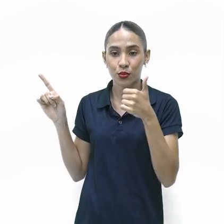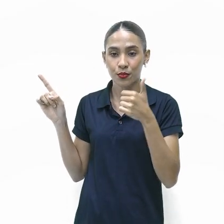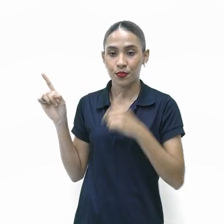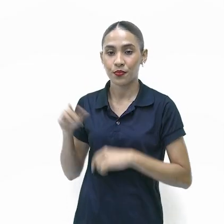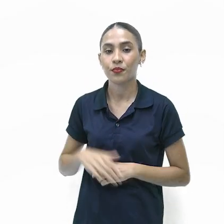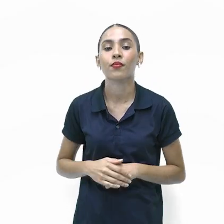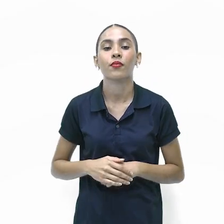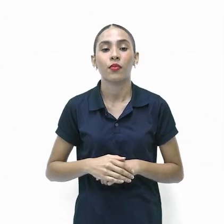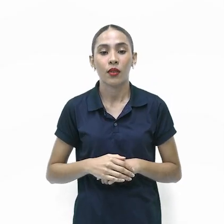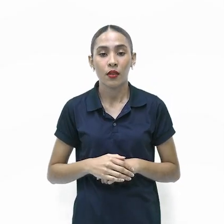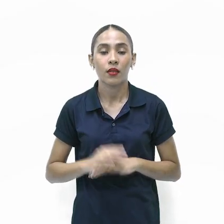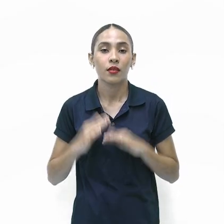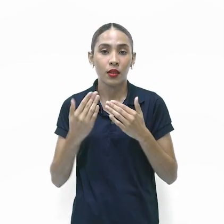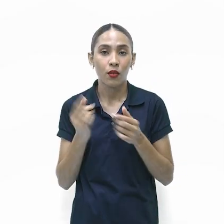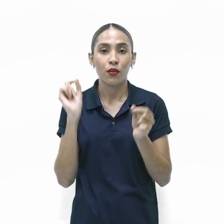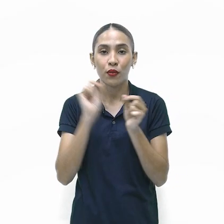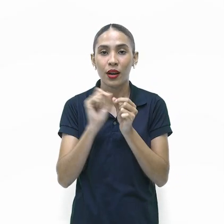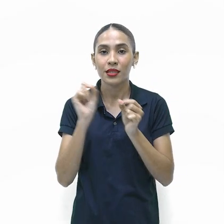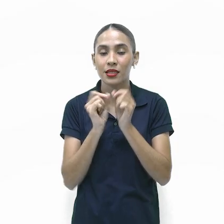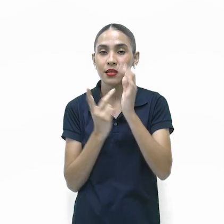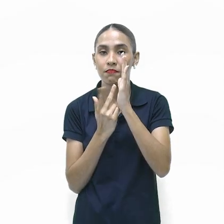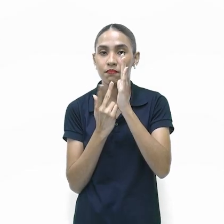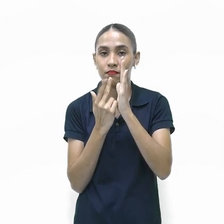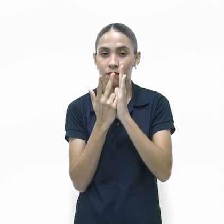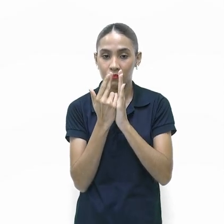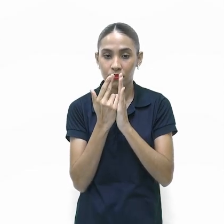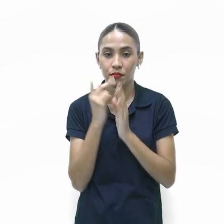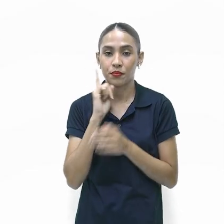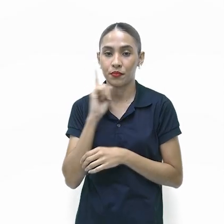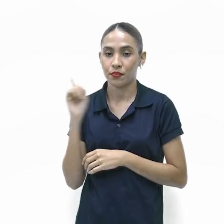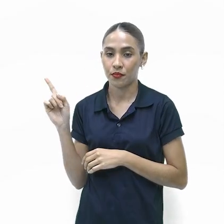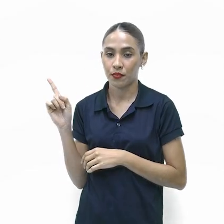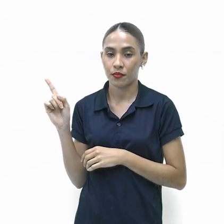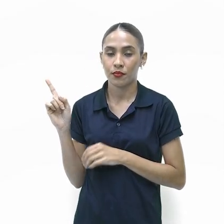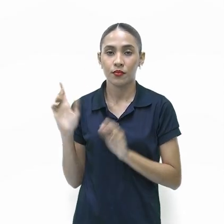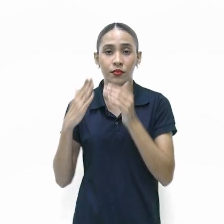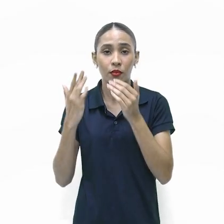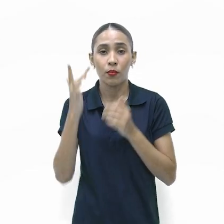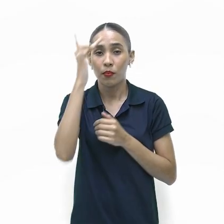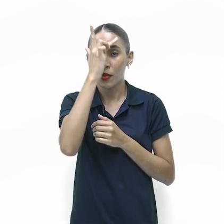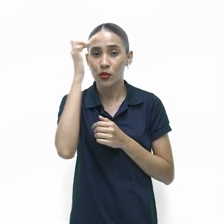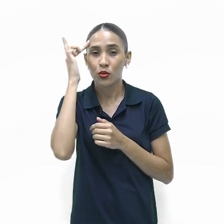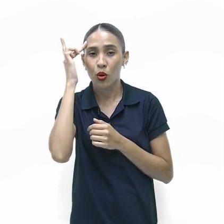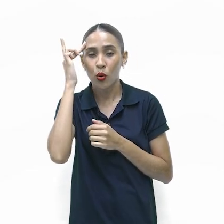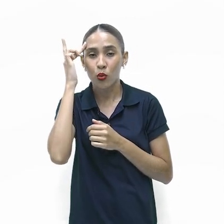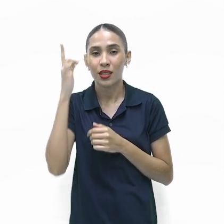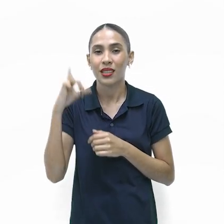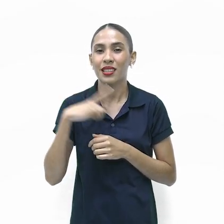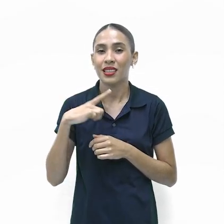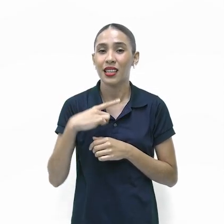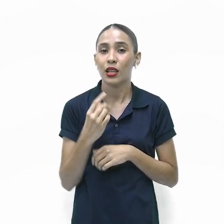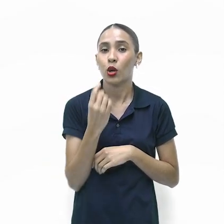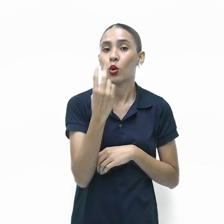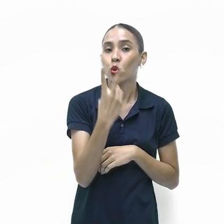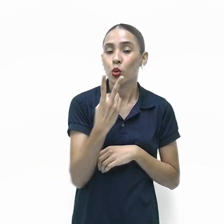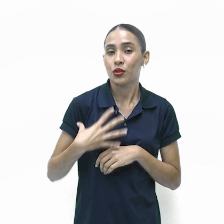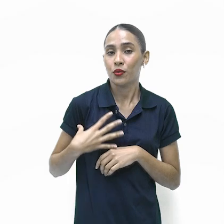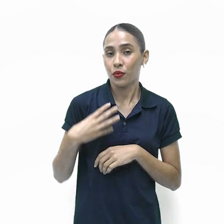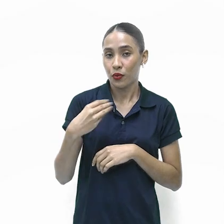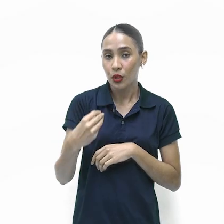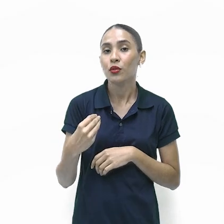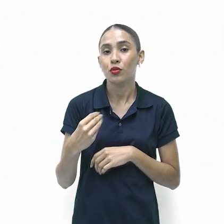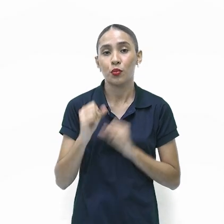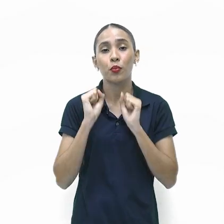mínima para a realização dessa cirurgia. E aí, pessoas com pelo menos 2 filhos vivos